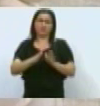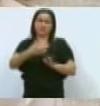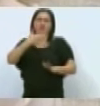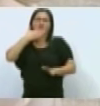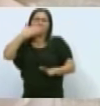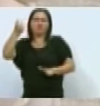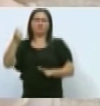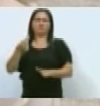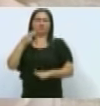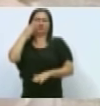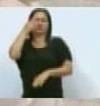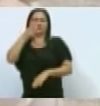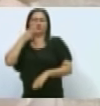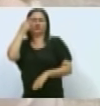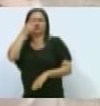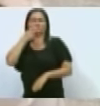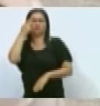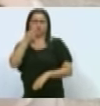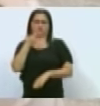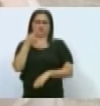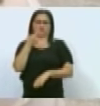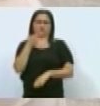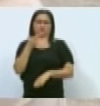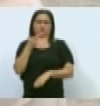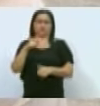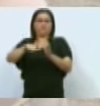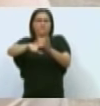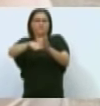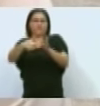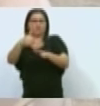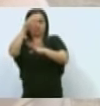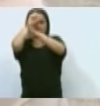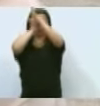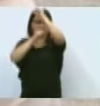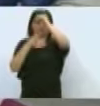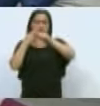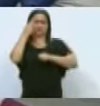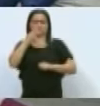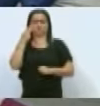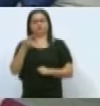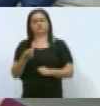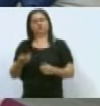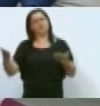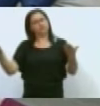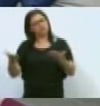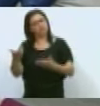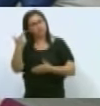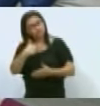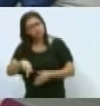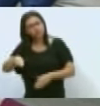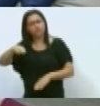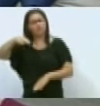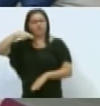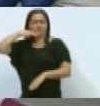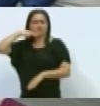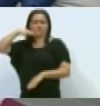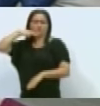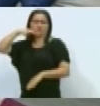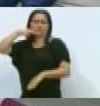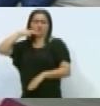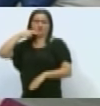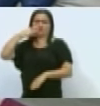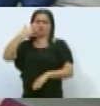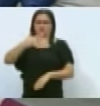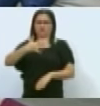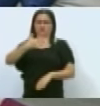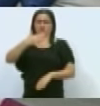mais indicado, é o que o pessoal está trabalhando, né? Uhum. E a gente está fazendo isso novamente. E agora a tua luta é a escola da